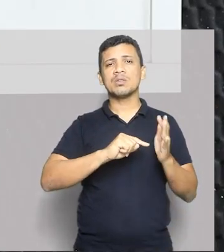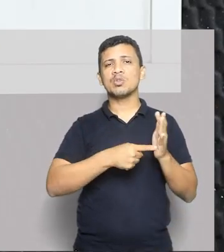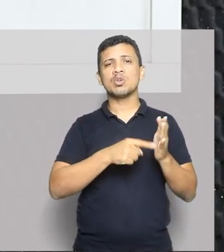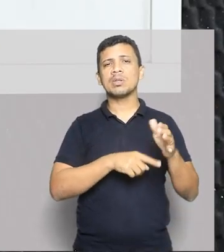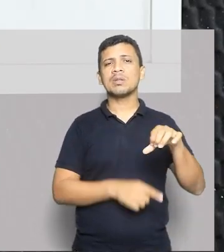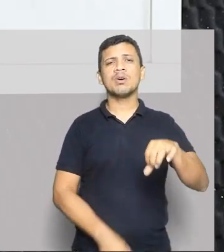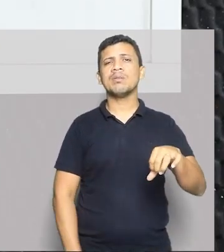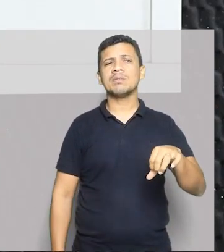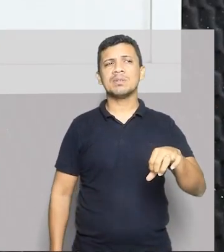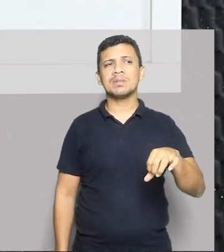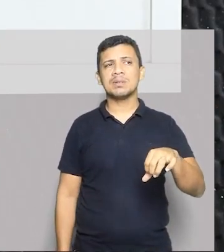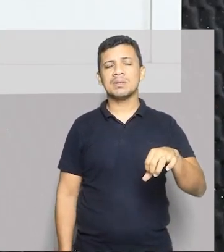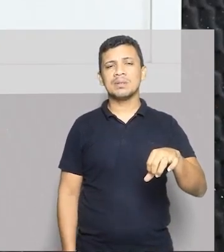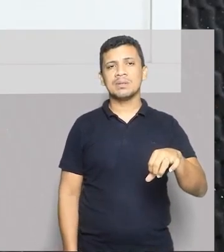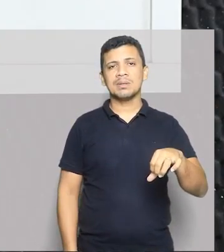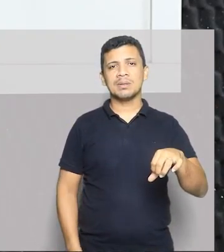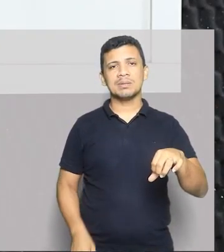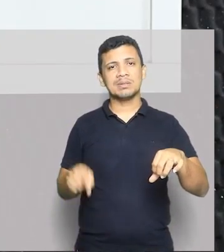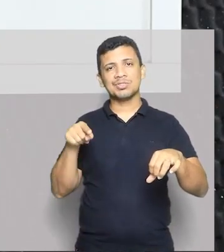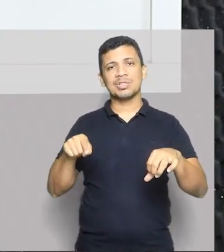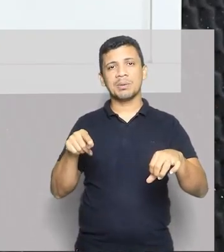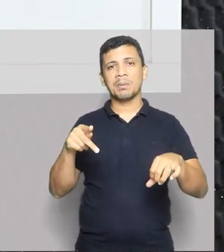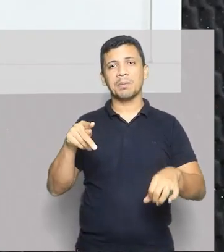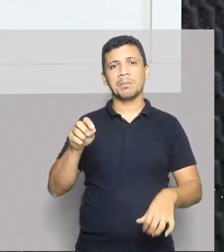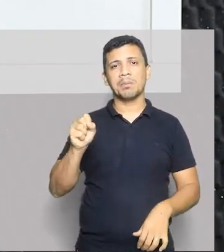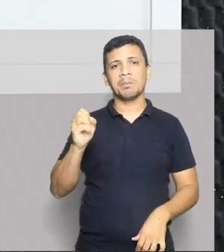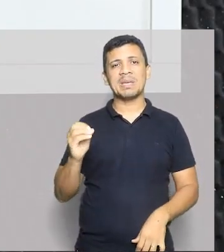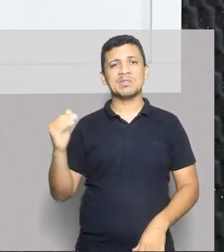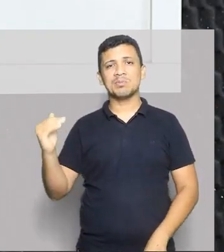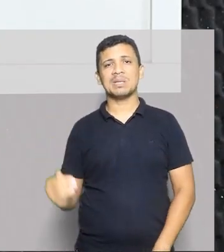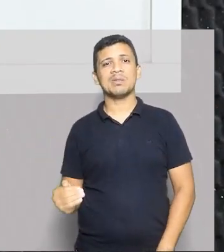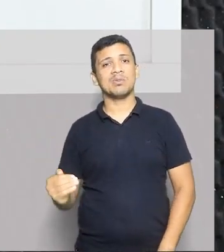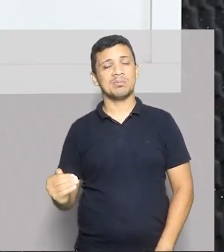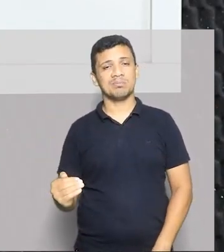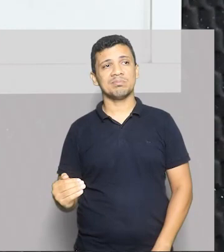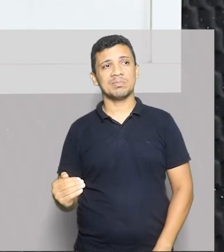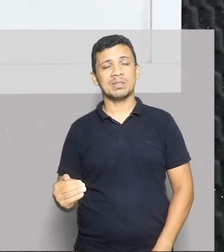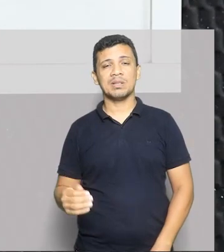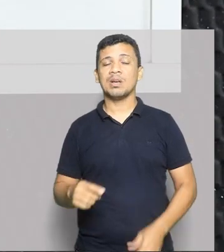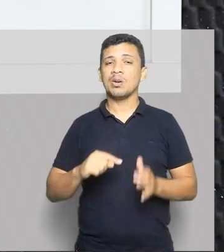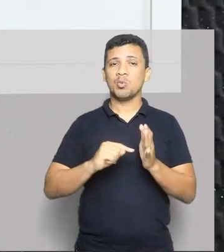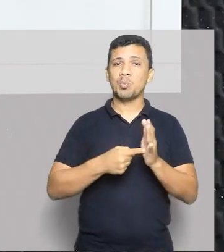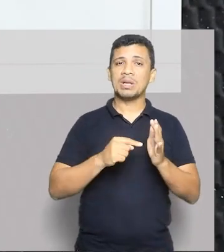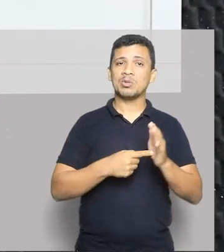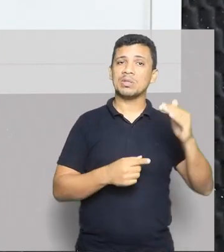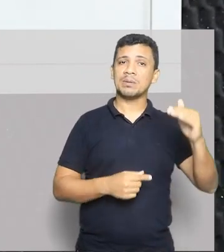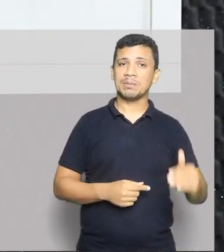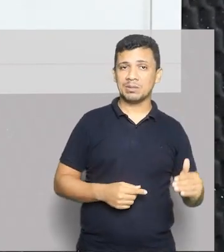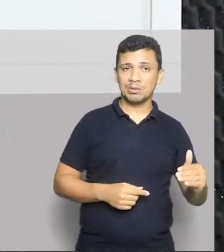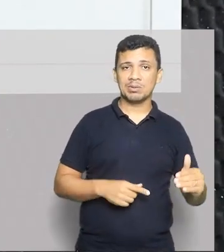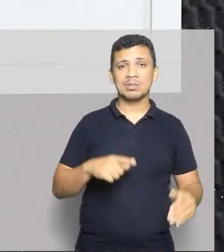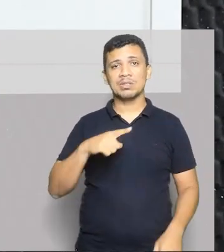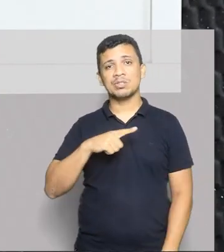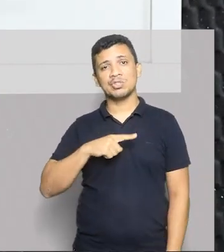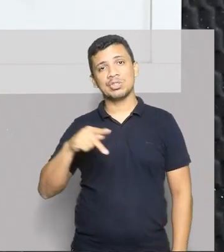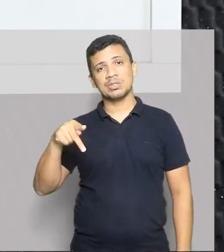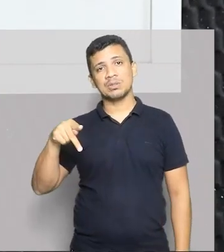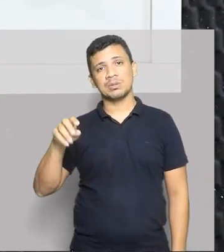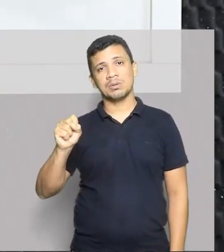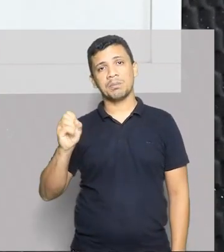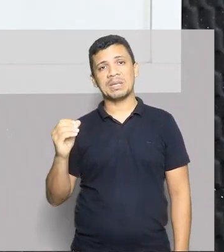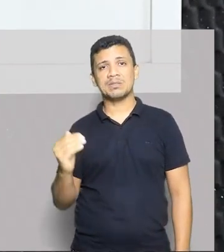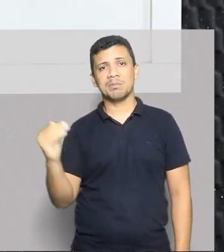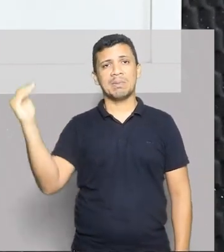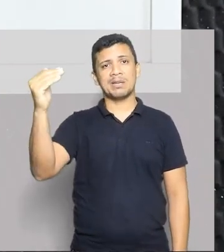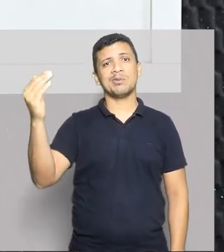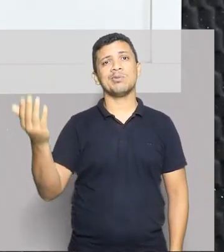nota maior na prova que tinha um peso menor, certo? E tirou uma nota menor na prova que tinha um peso